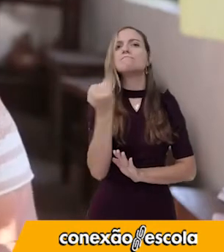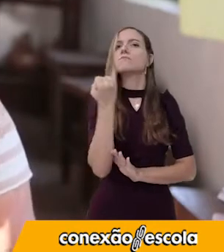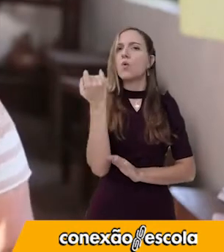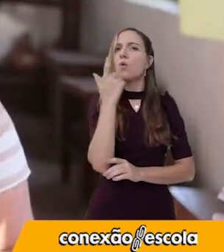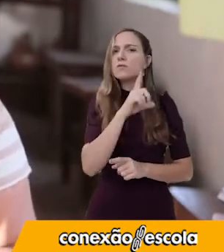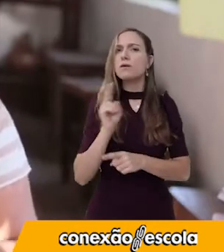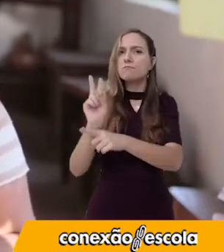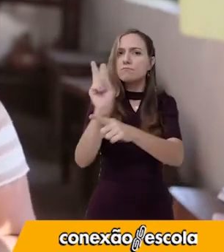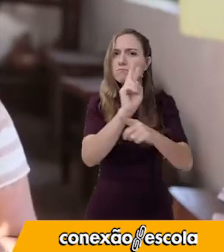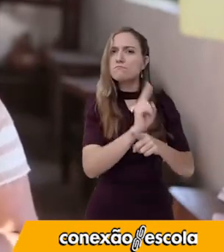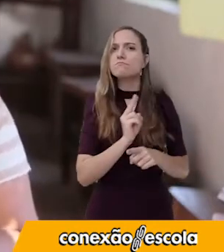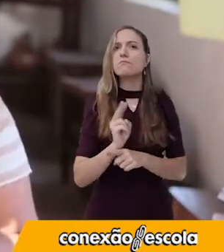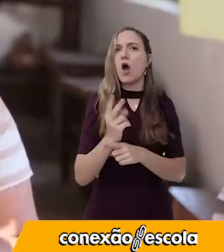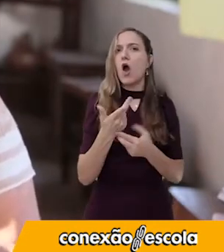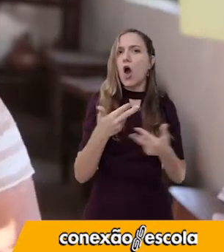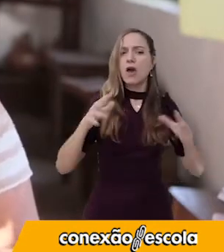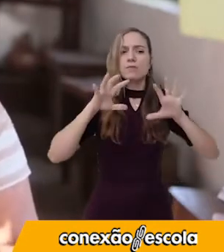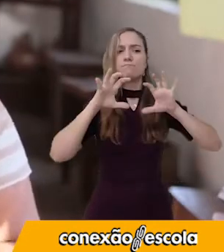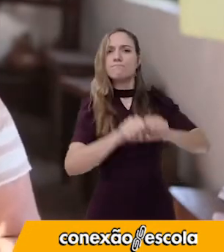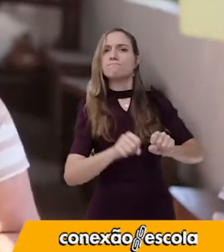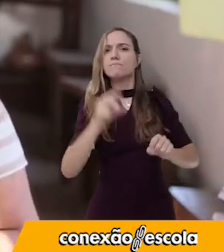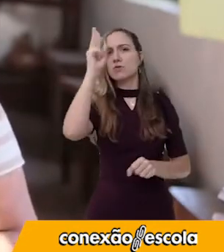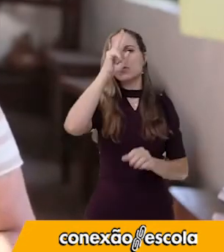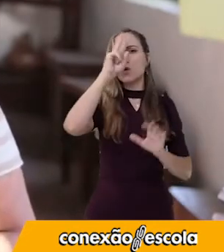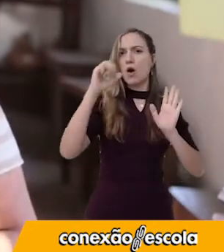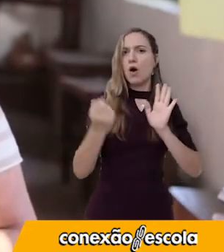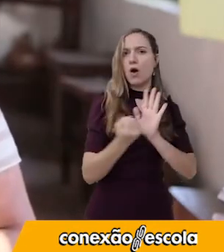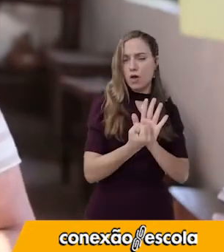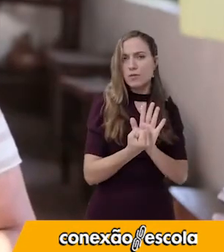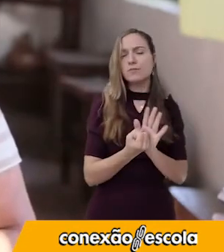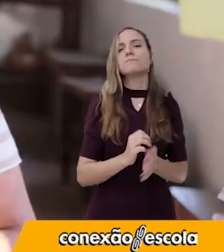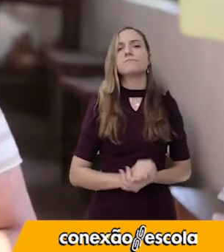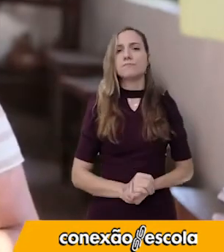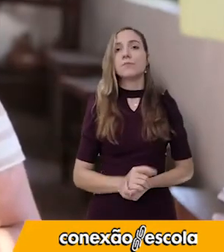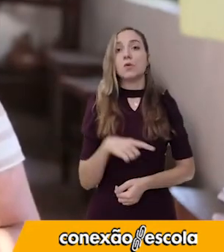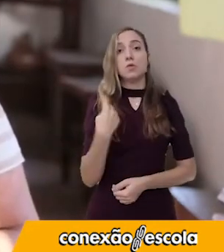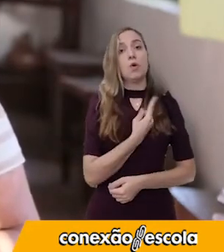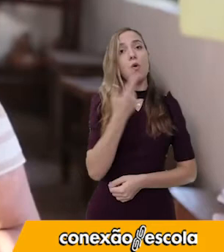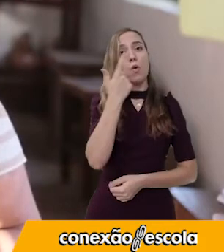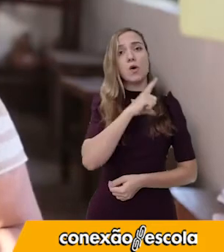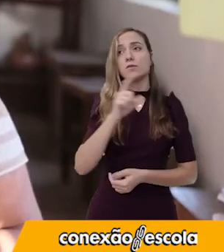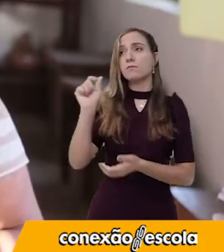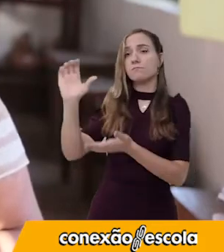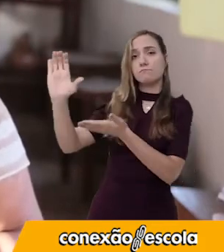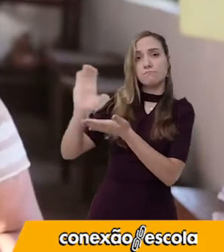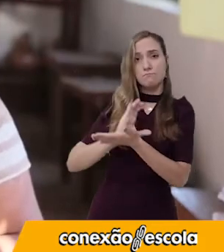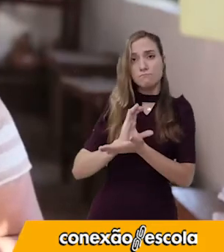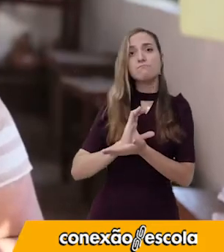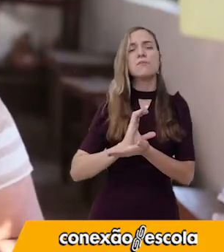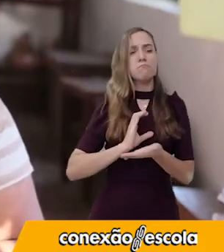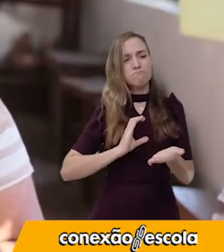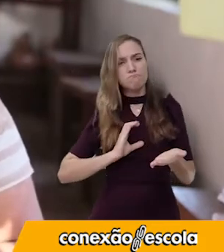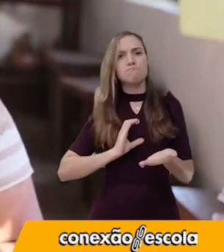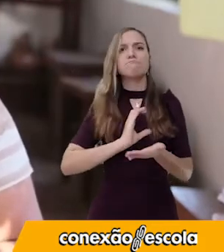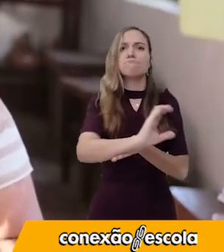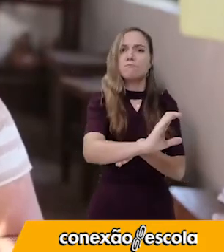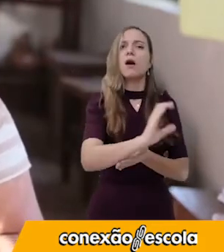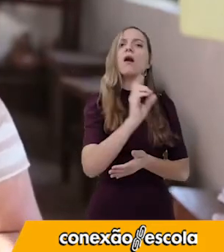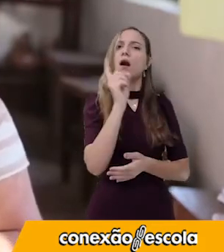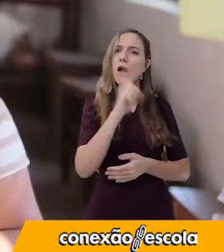ajuda muito. É uma lei importantíssima para a preservação do patrimônio. Nós